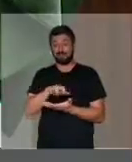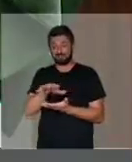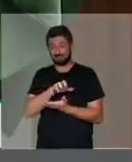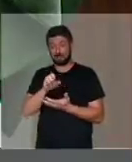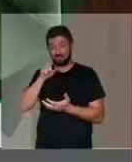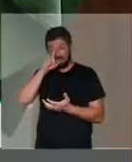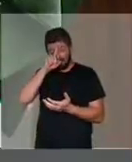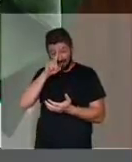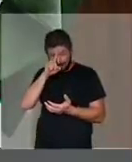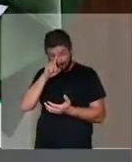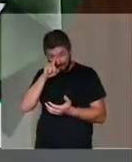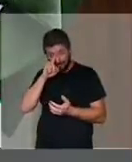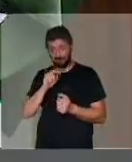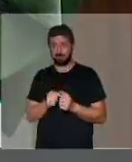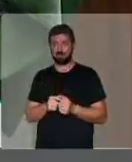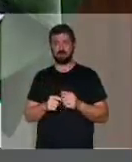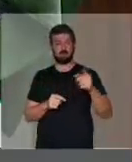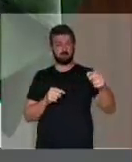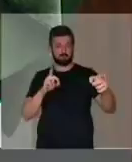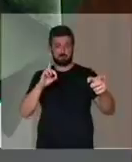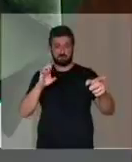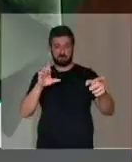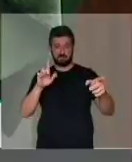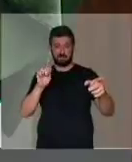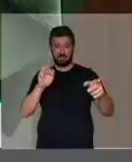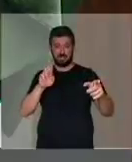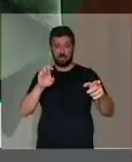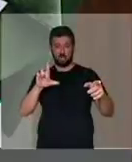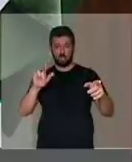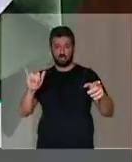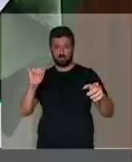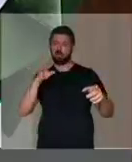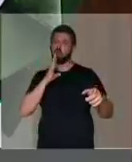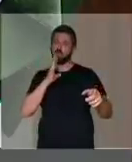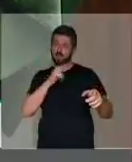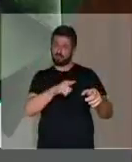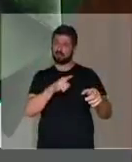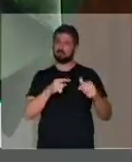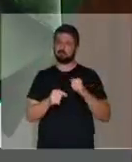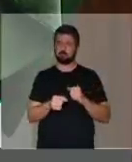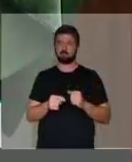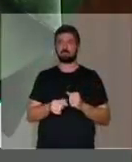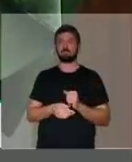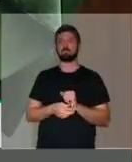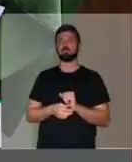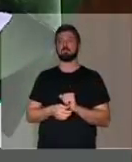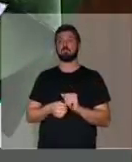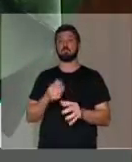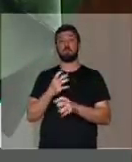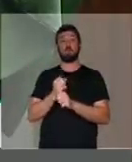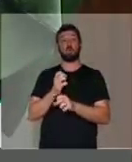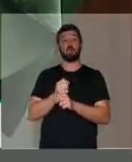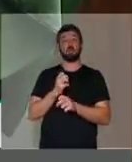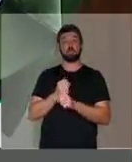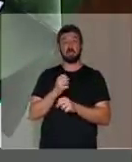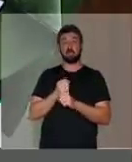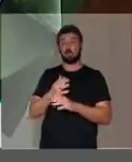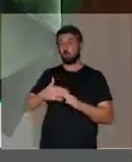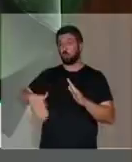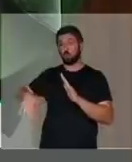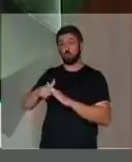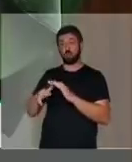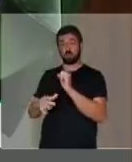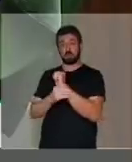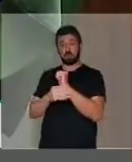a gravidade da situação. O deputado Delaroli conhece isso tão bem. O orçamento de toda a